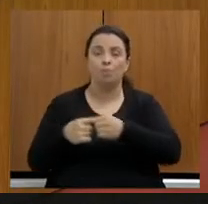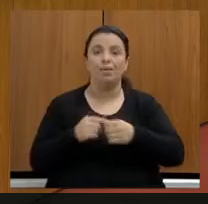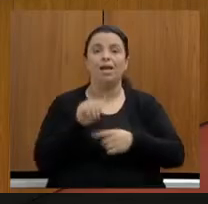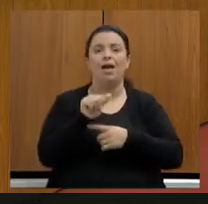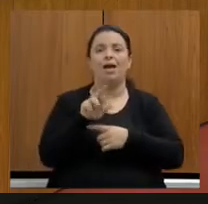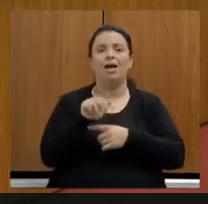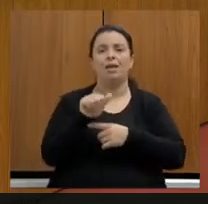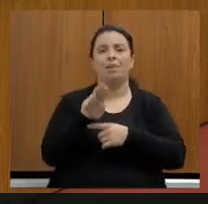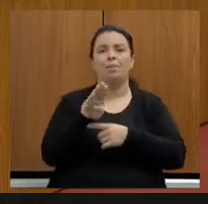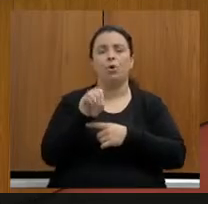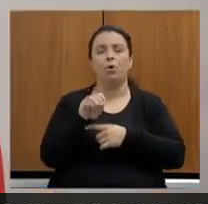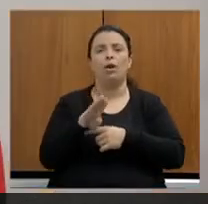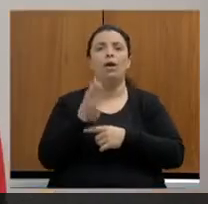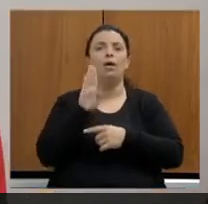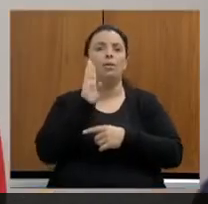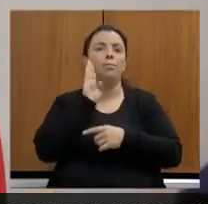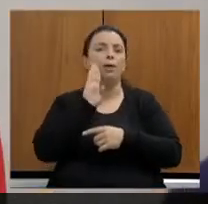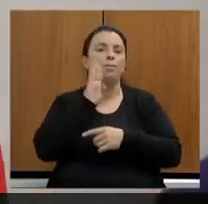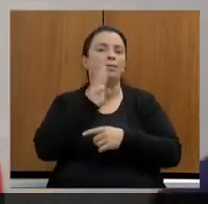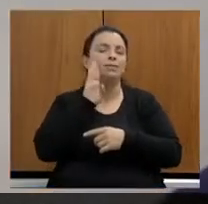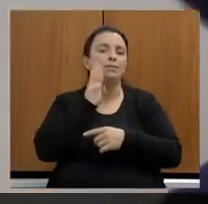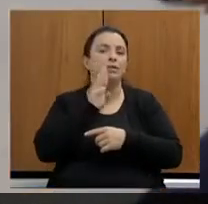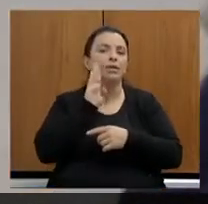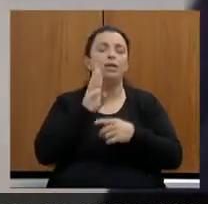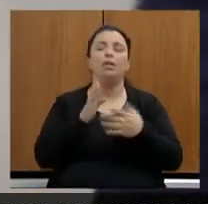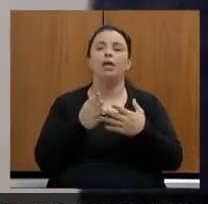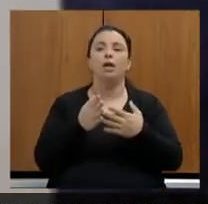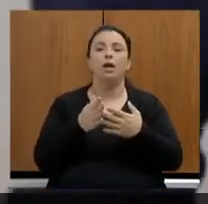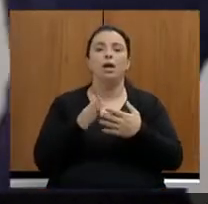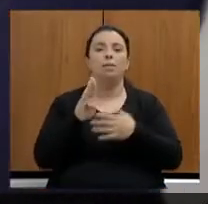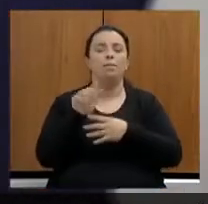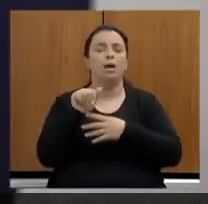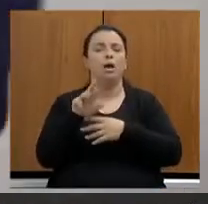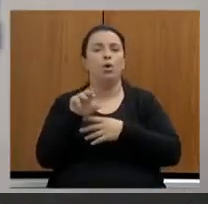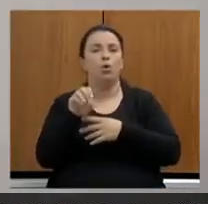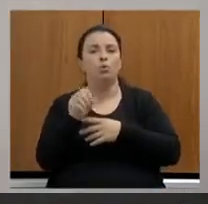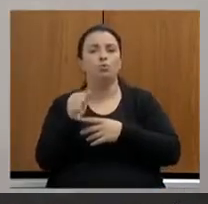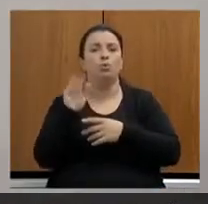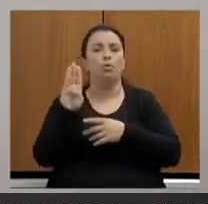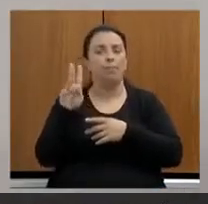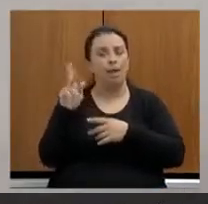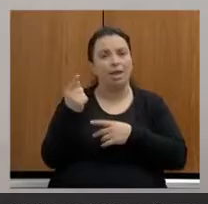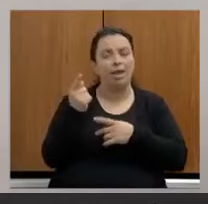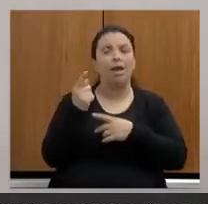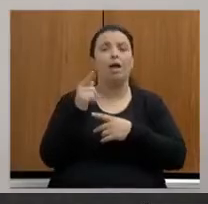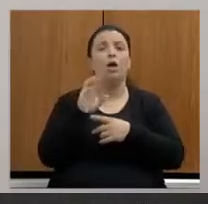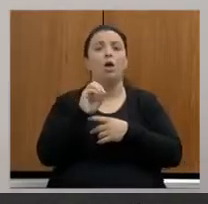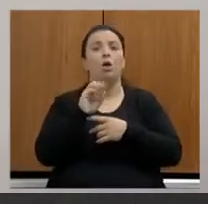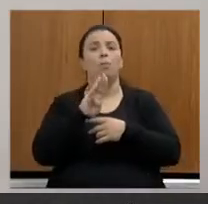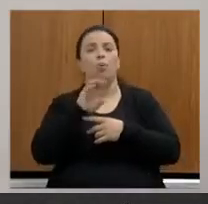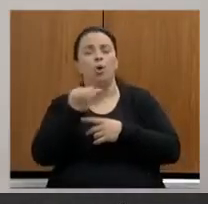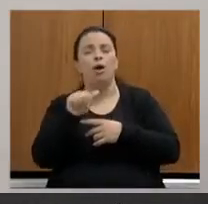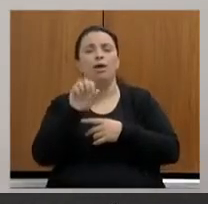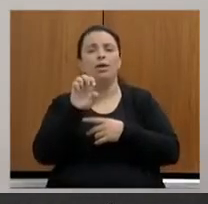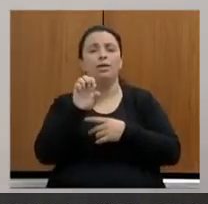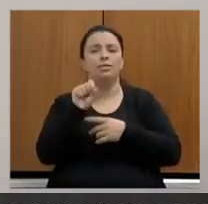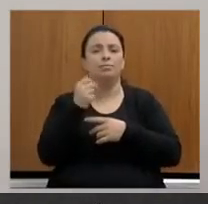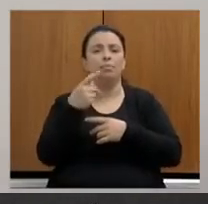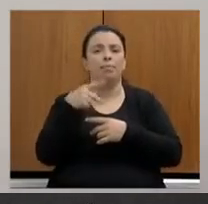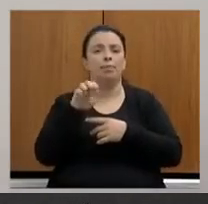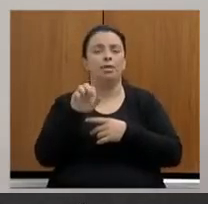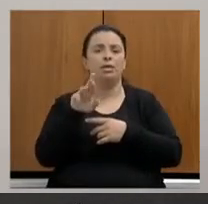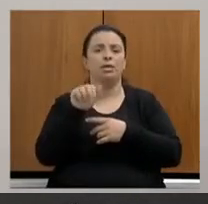Araponga Barbacena Barroso Belo Horizonte Betim Boa Esperança Bocaiúva Bom Despacho